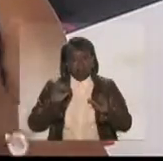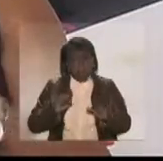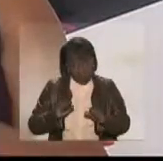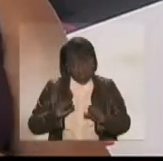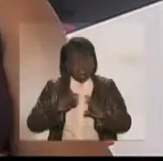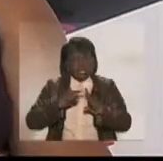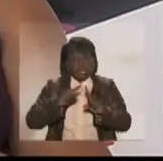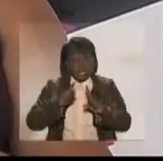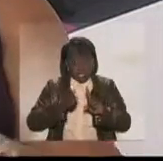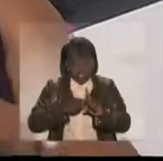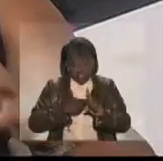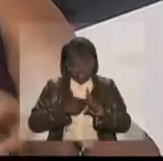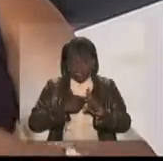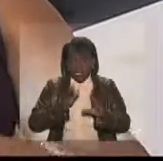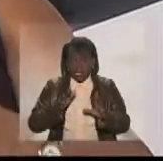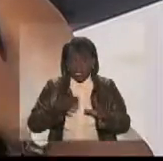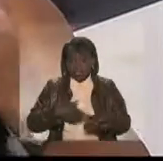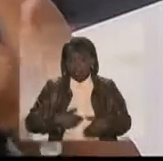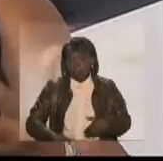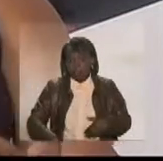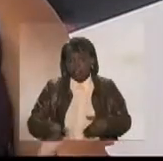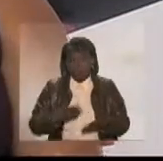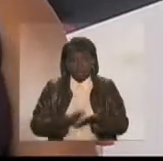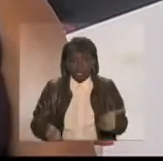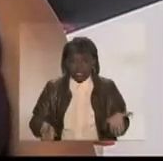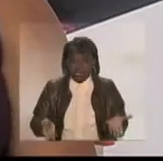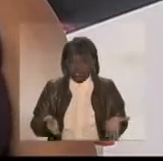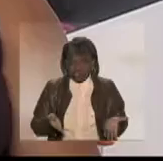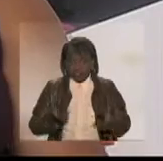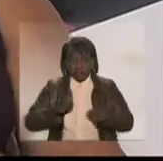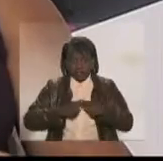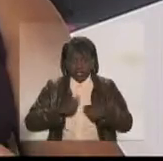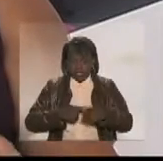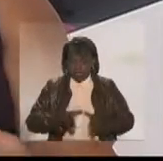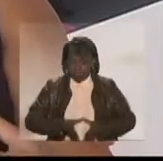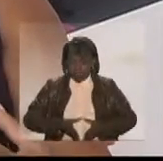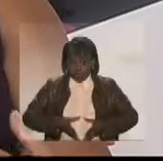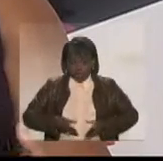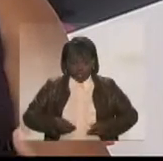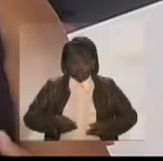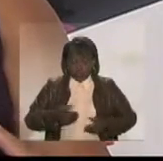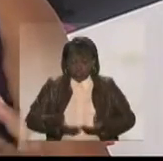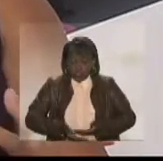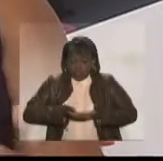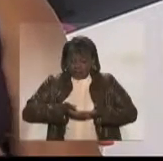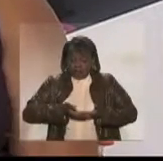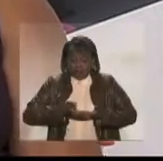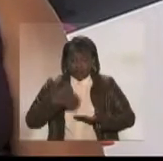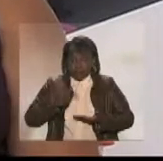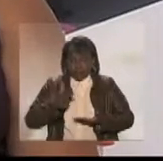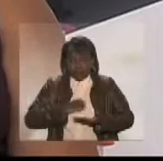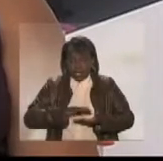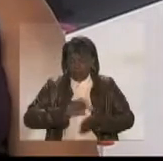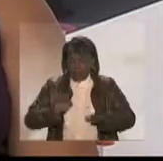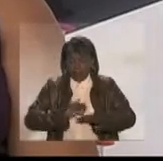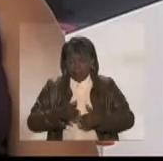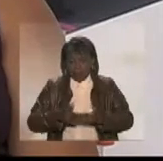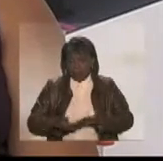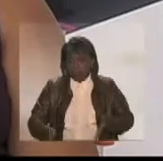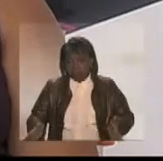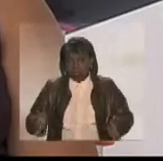até engravida, mas passa a ter um aborto espontâneo, porque o seu útero não tem mais